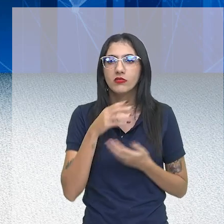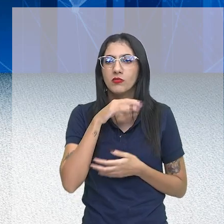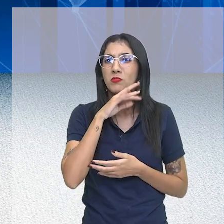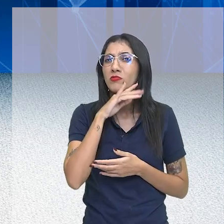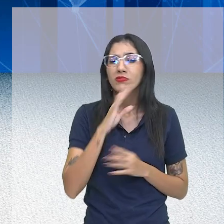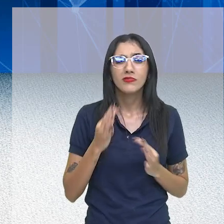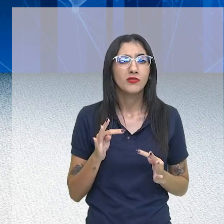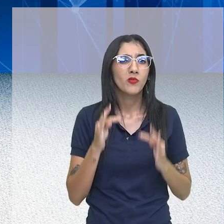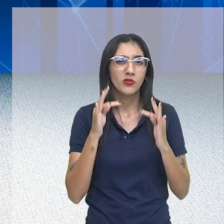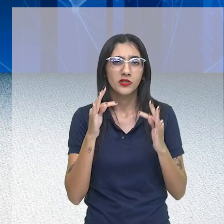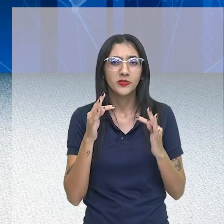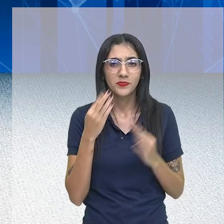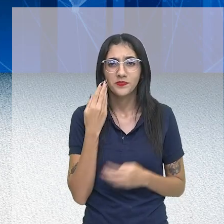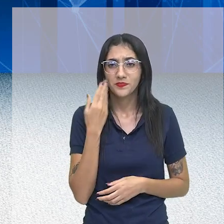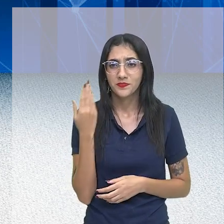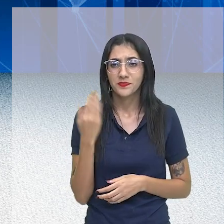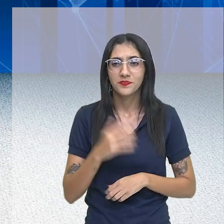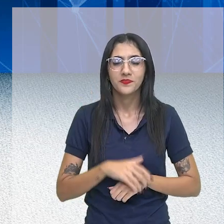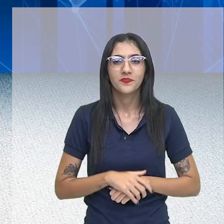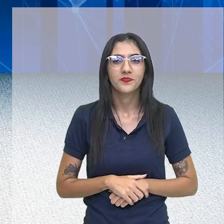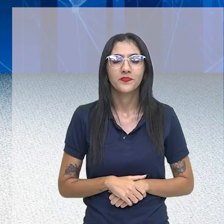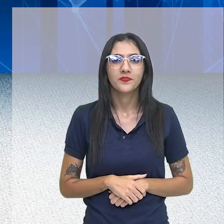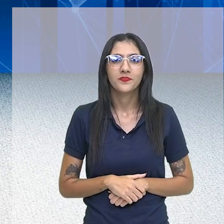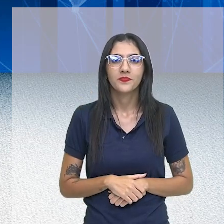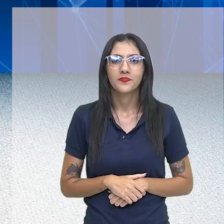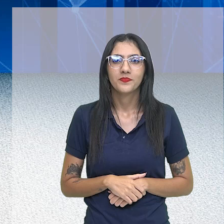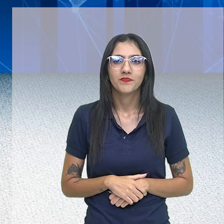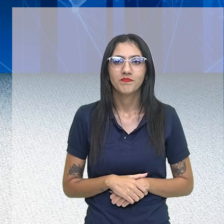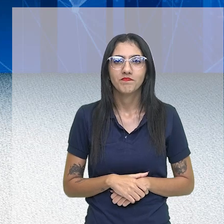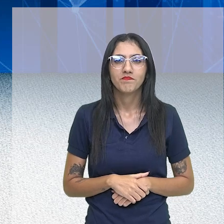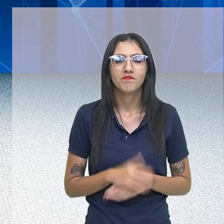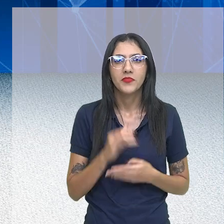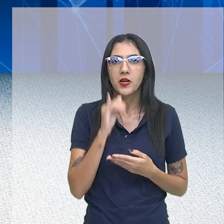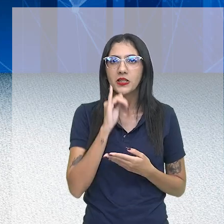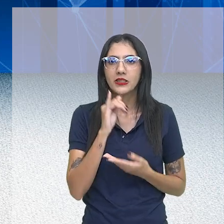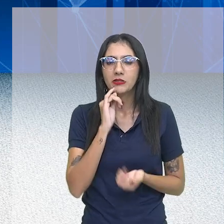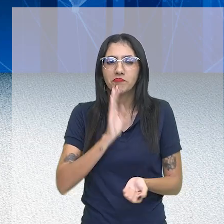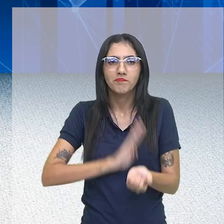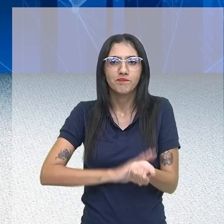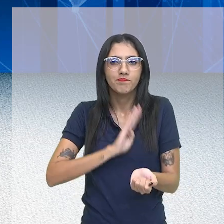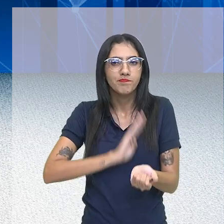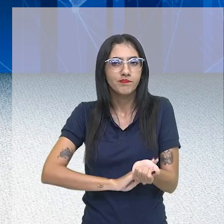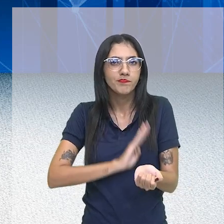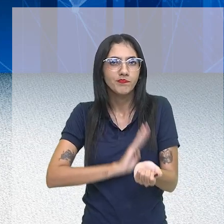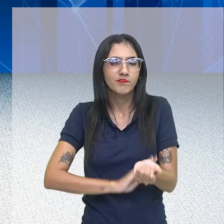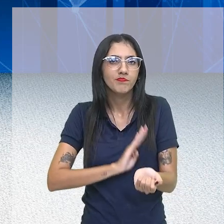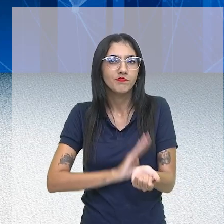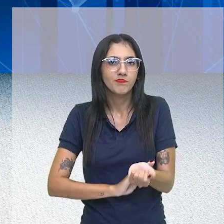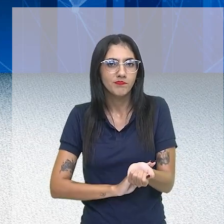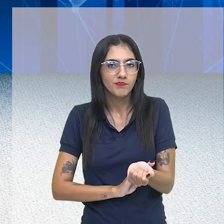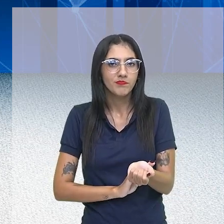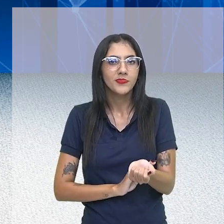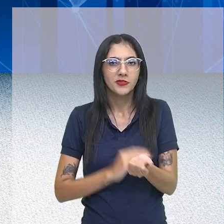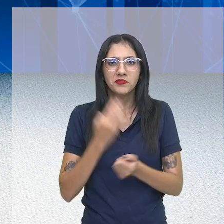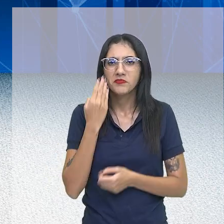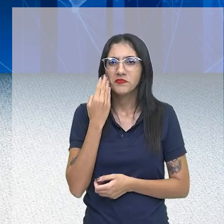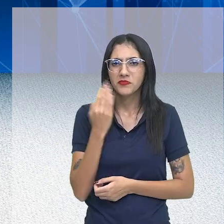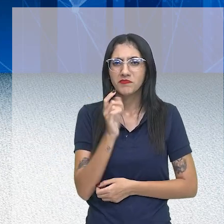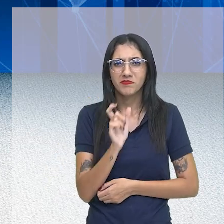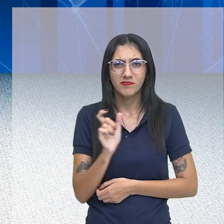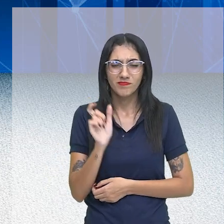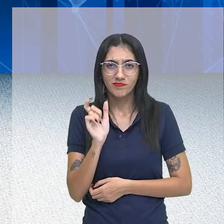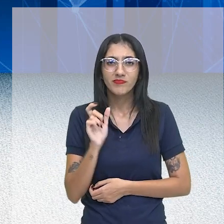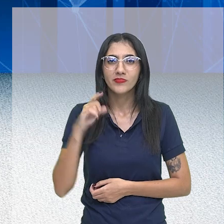forma errada. Começando então pela dependência digital. Observem aí esse tópico